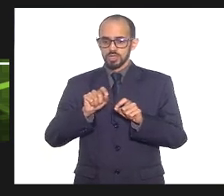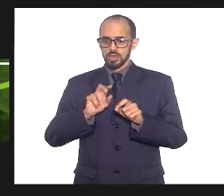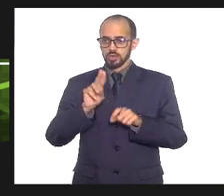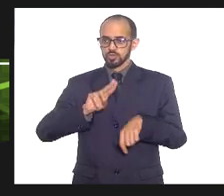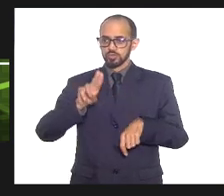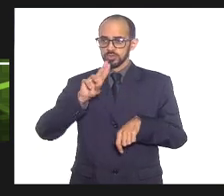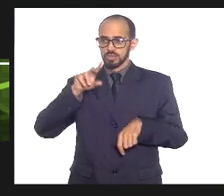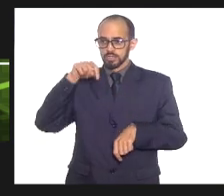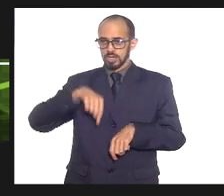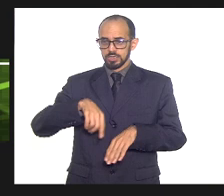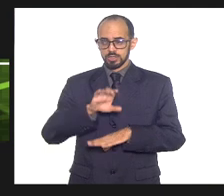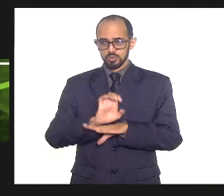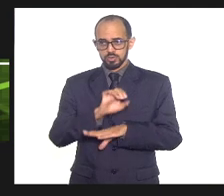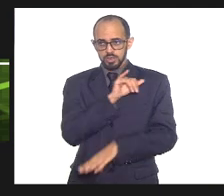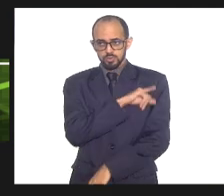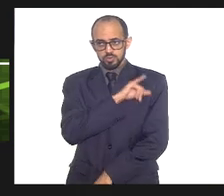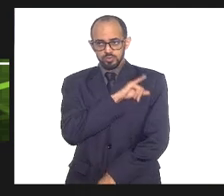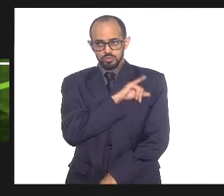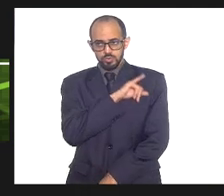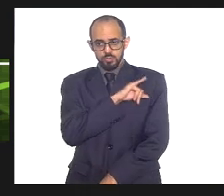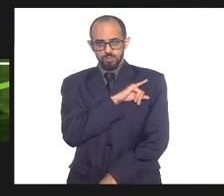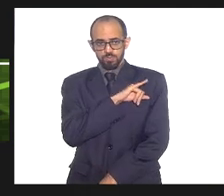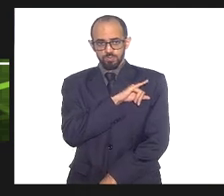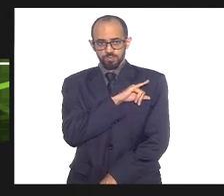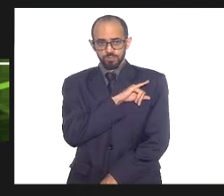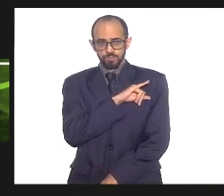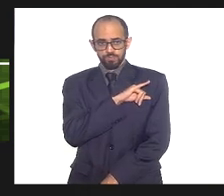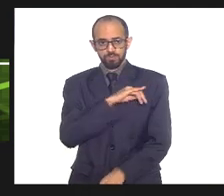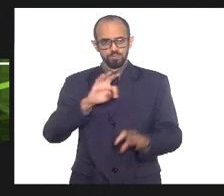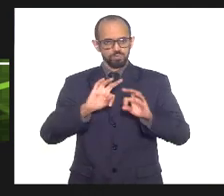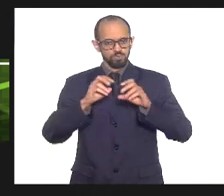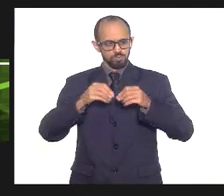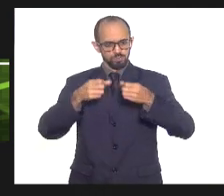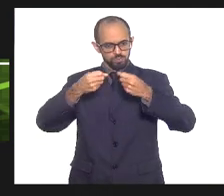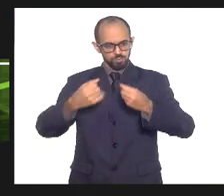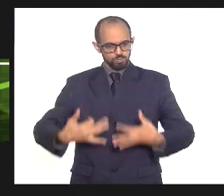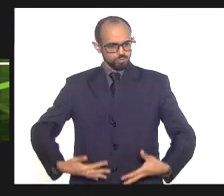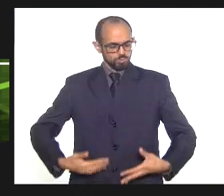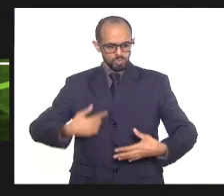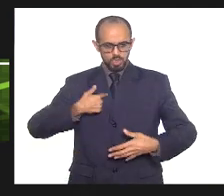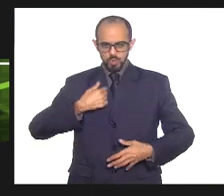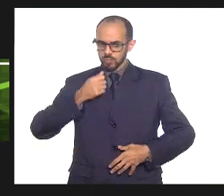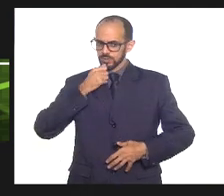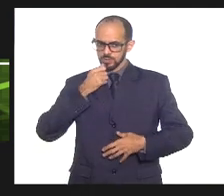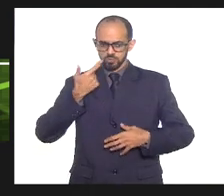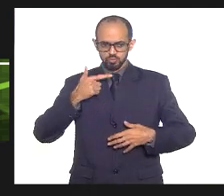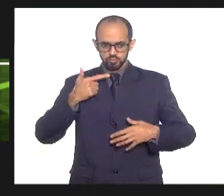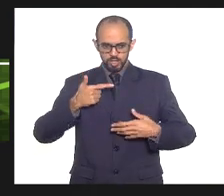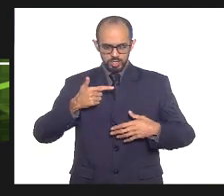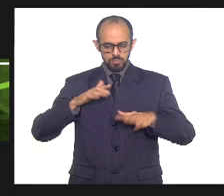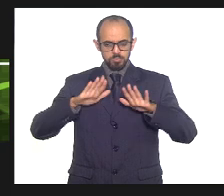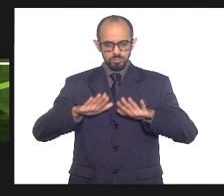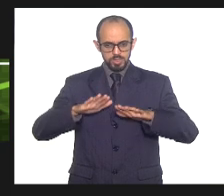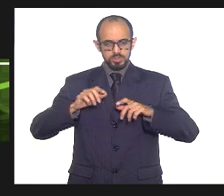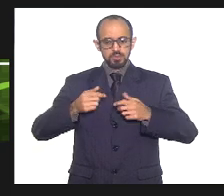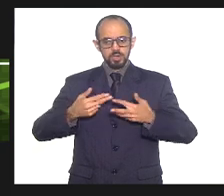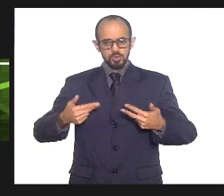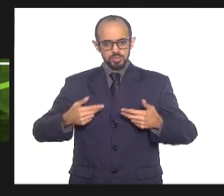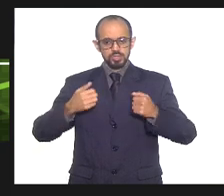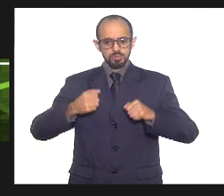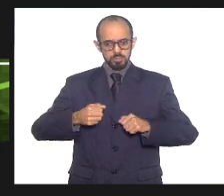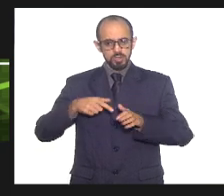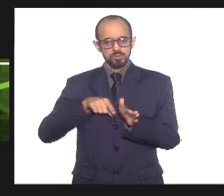universidades aqui no Estado do Rio de Janeiro. Esse detalhamento, eu não estou de posse dele, mas é algo que nós